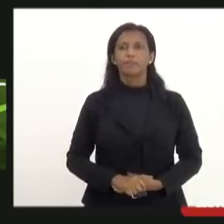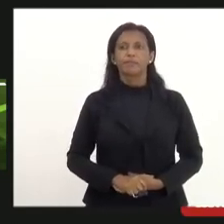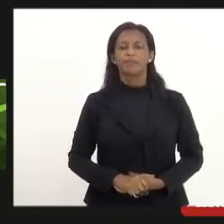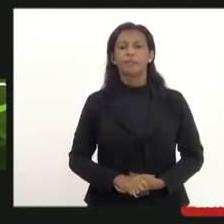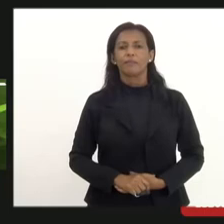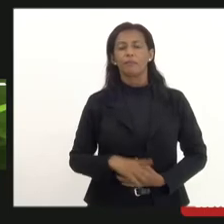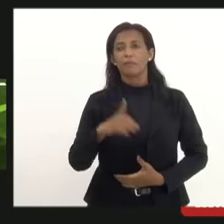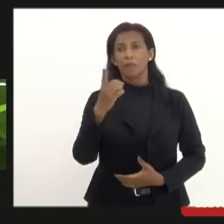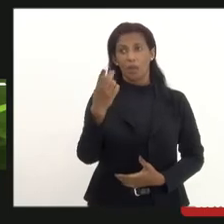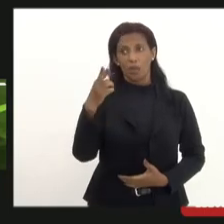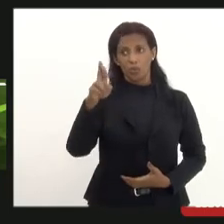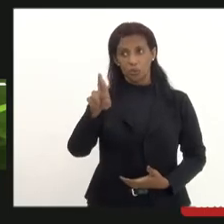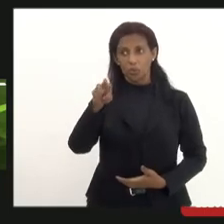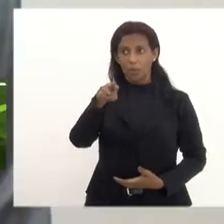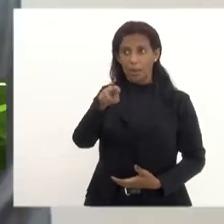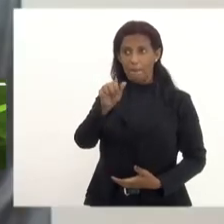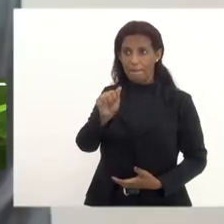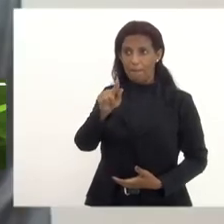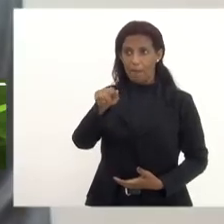doutora Magda,